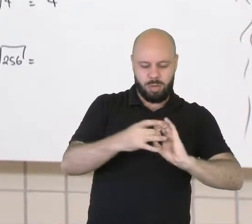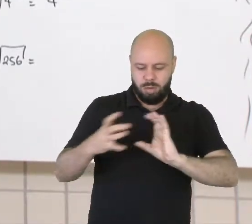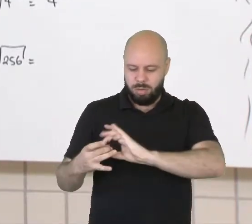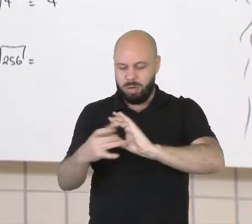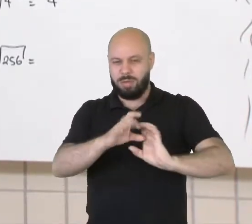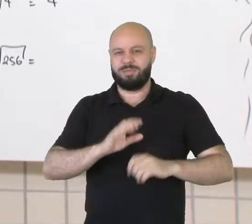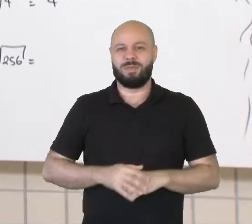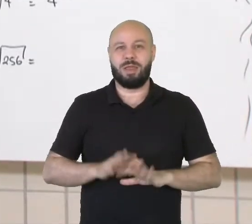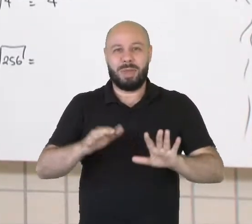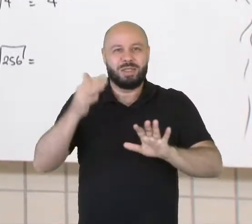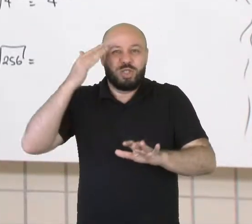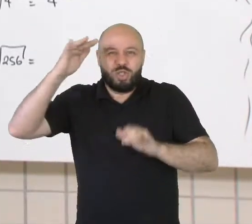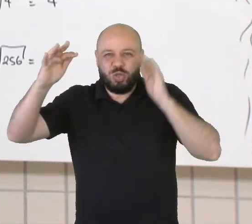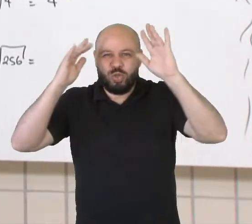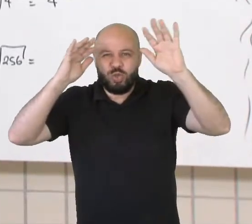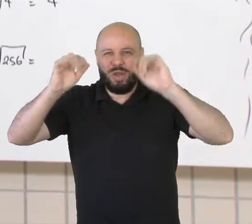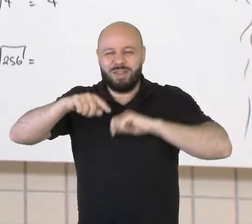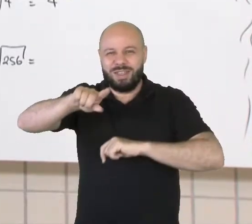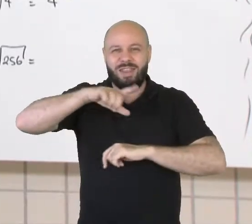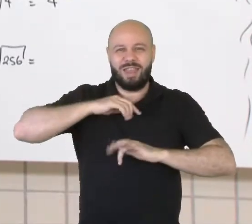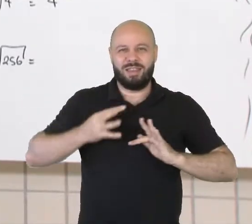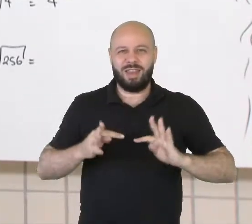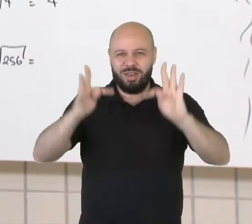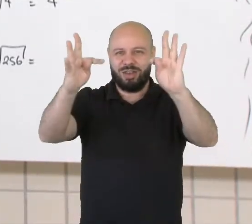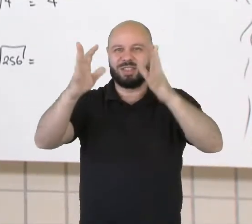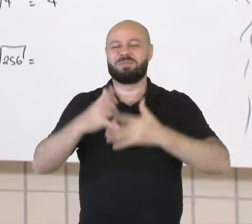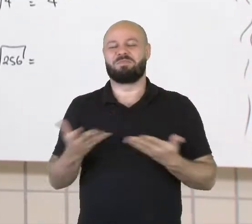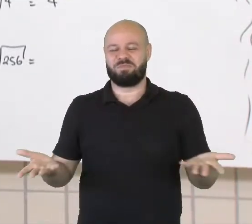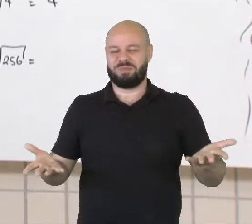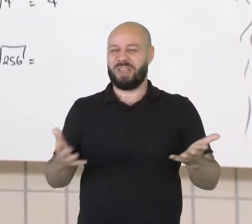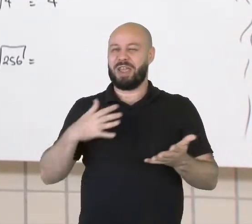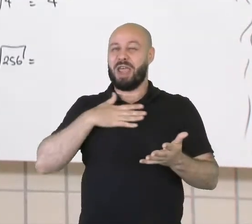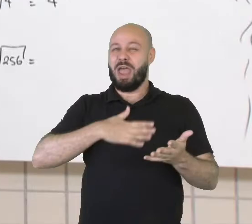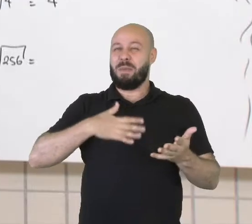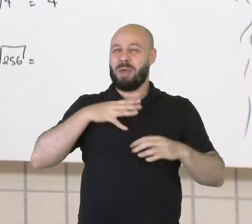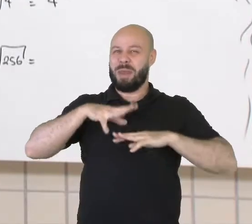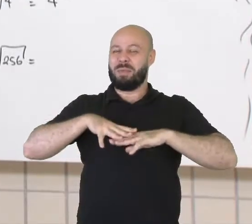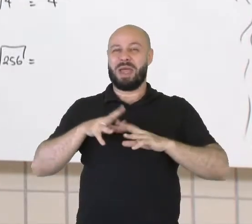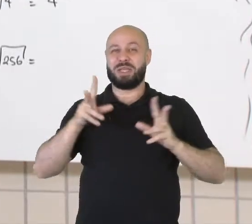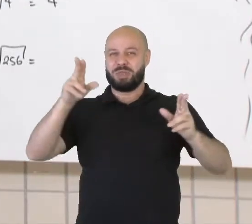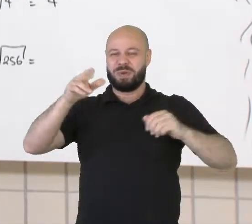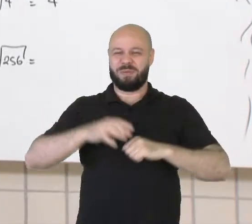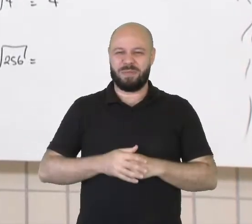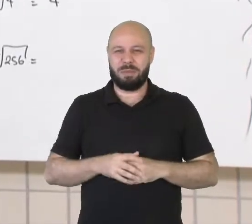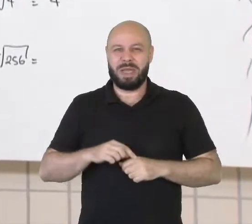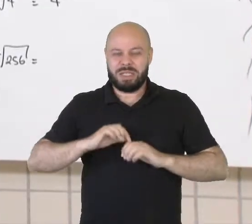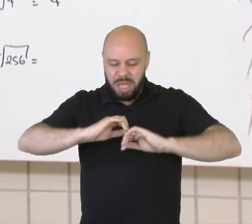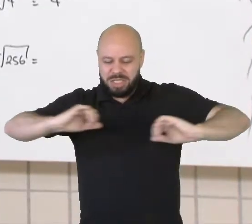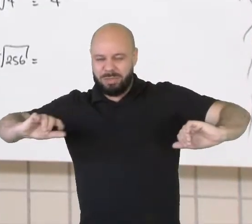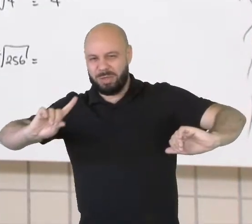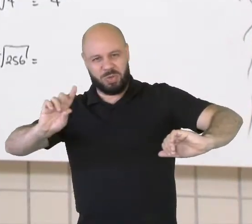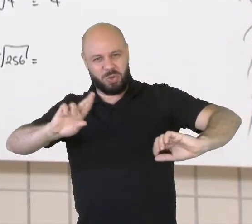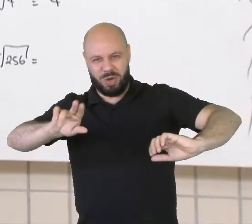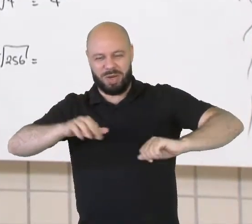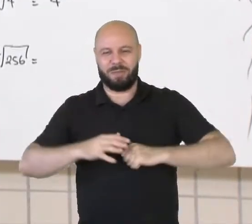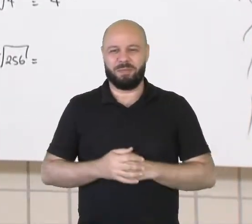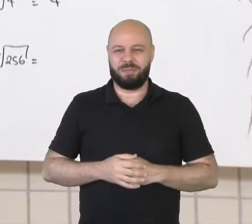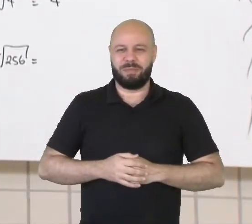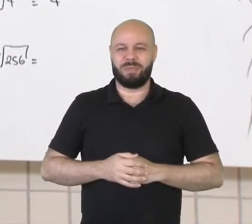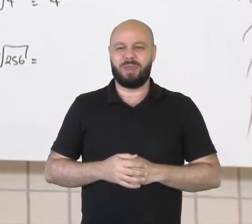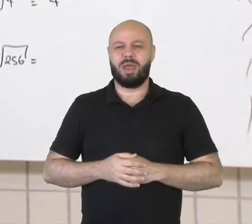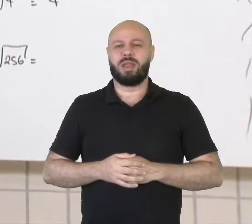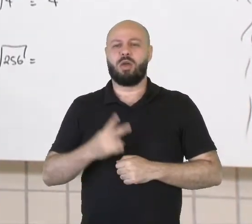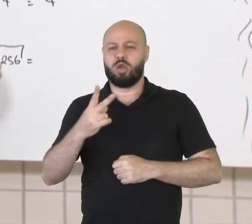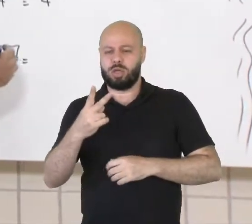sonho, daquele amor que você tem pela tecnologia. Não pense que são coisas separadas. Beleza? Bom, então vamos lá. Eu tenho 2